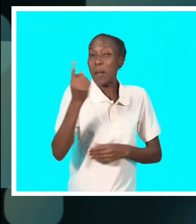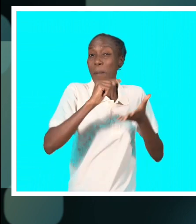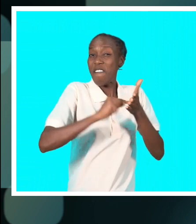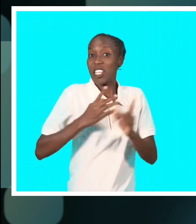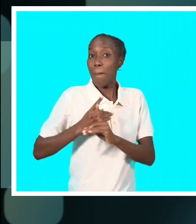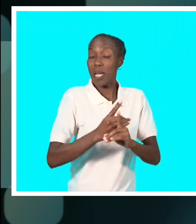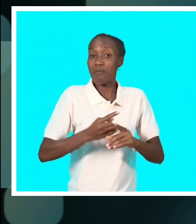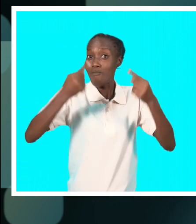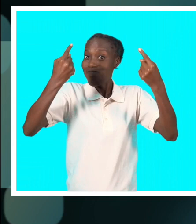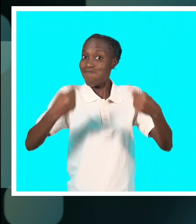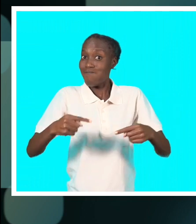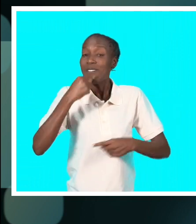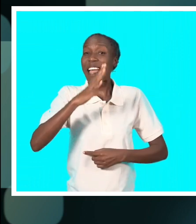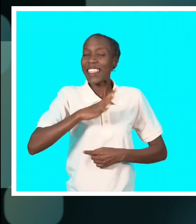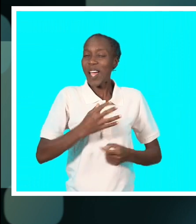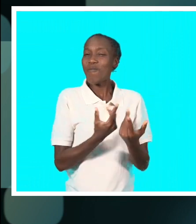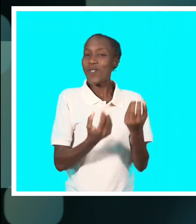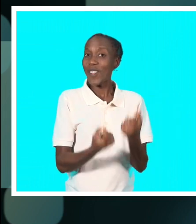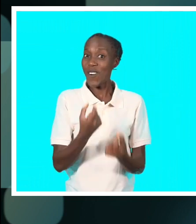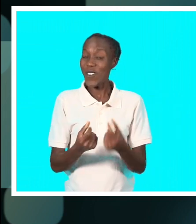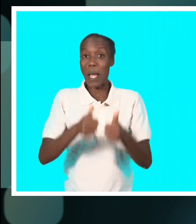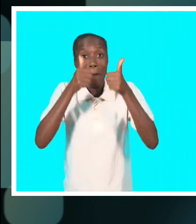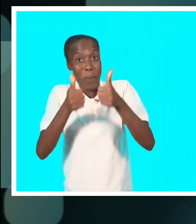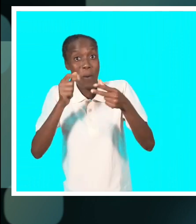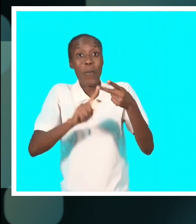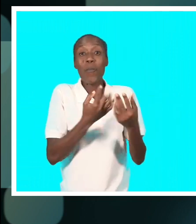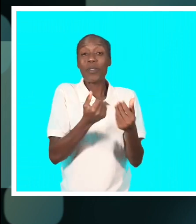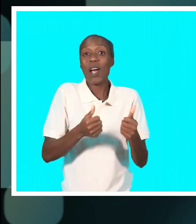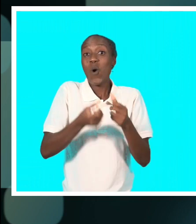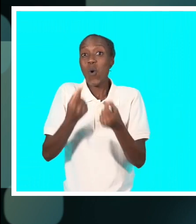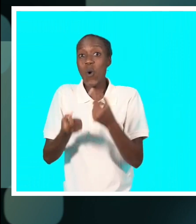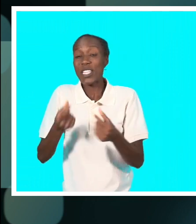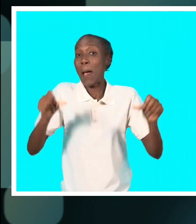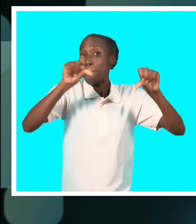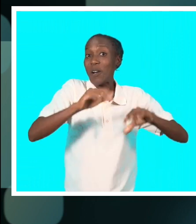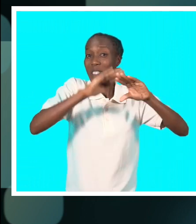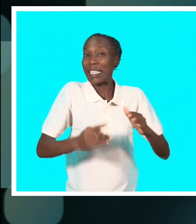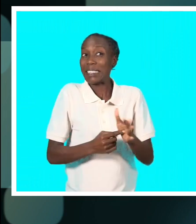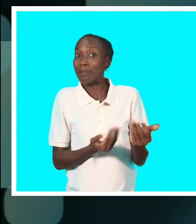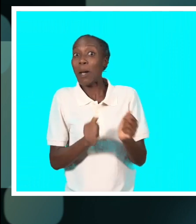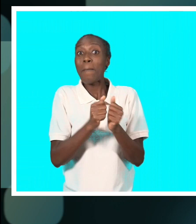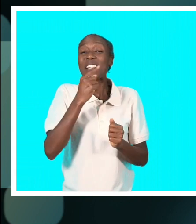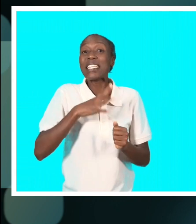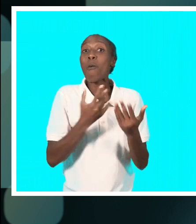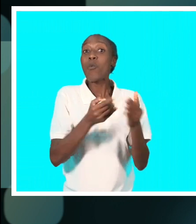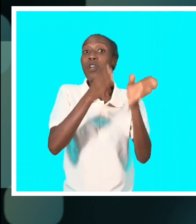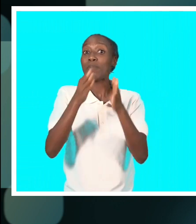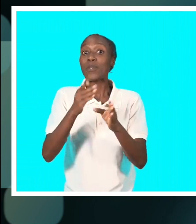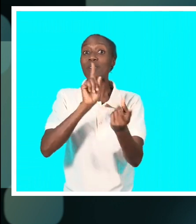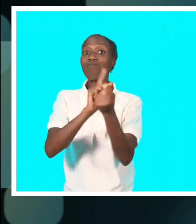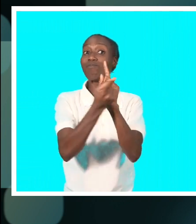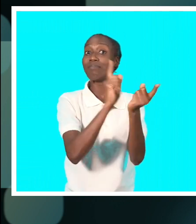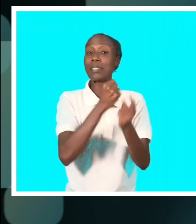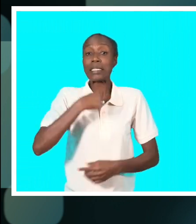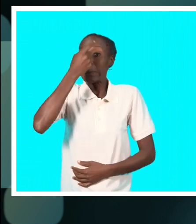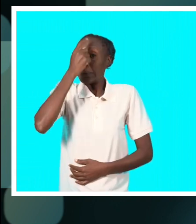Jogos. Há muita coisa de bom e de mal que me espera lá. Certos adversários, são muitos adversários que não conheço ou